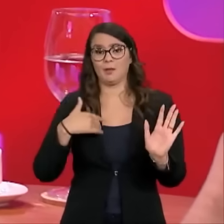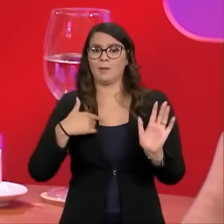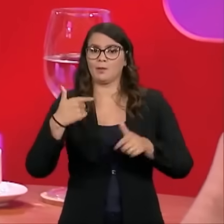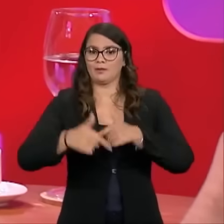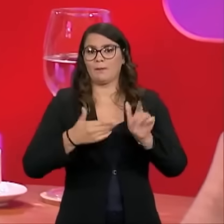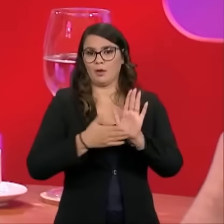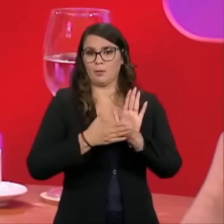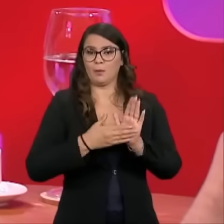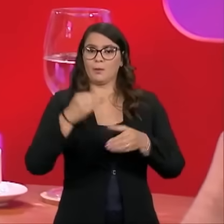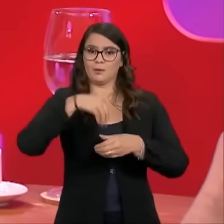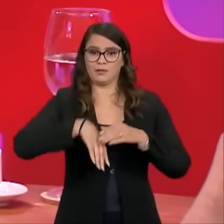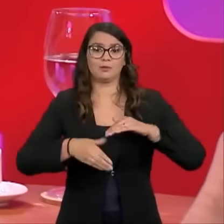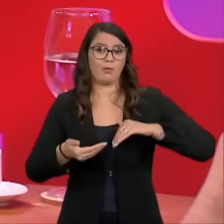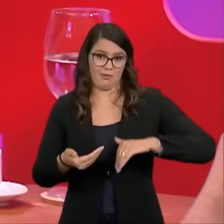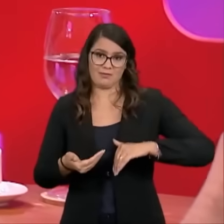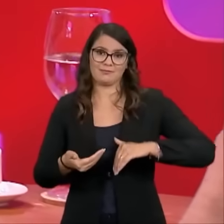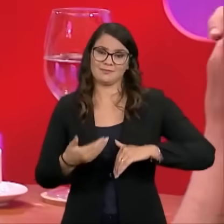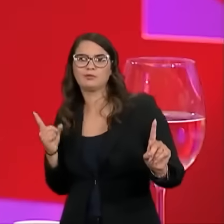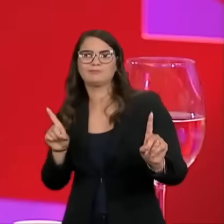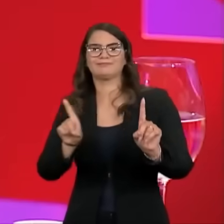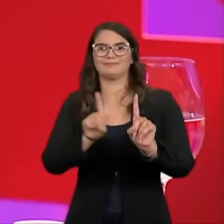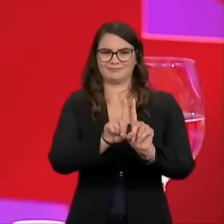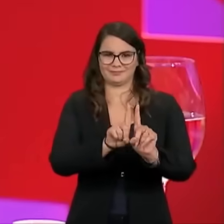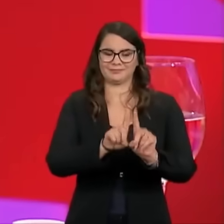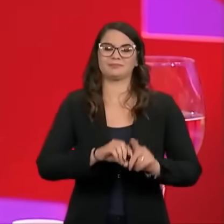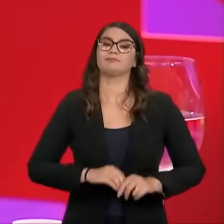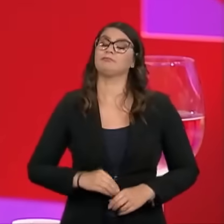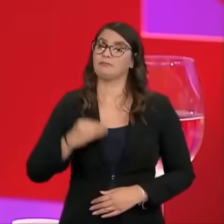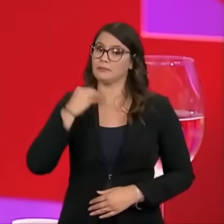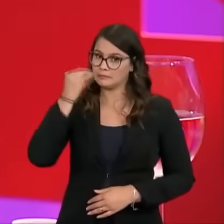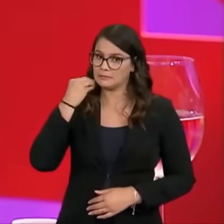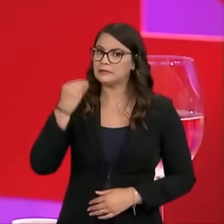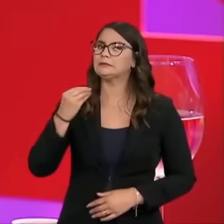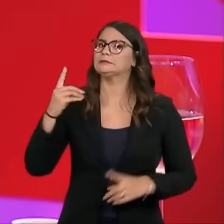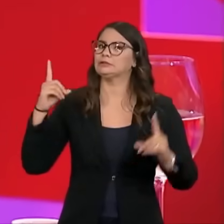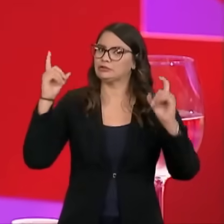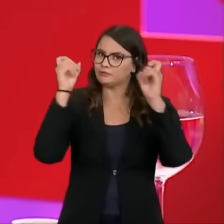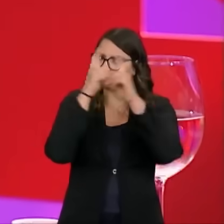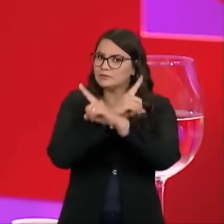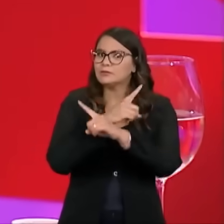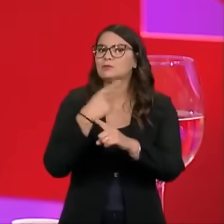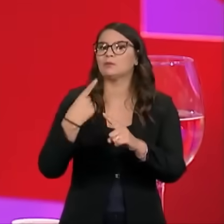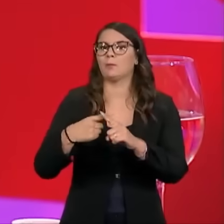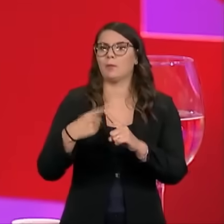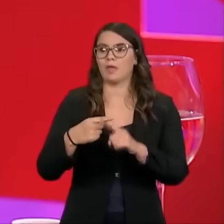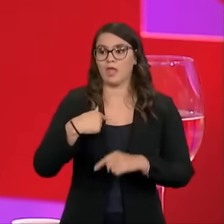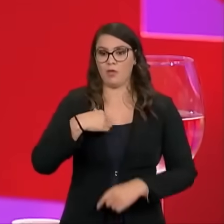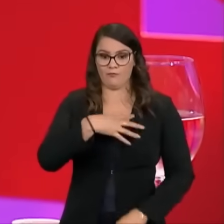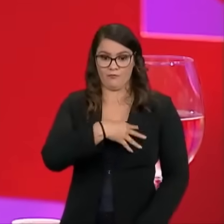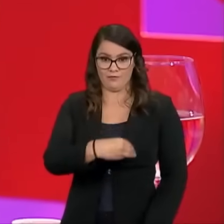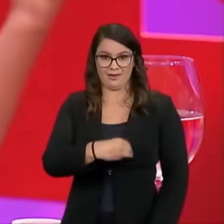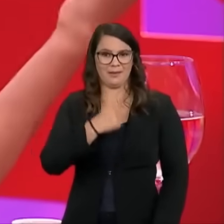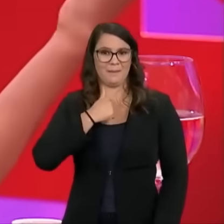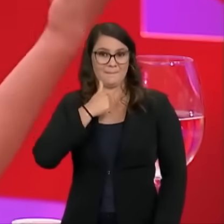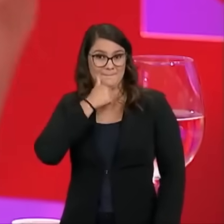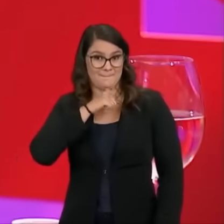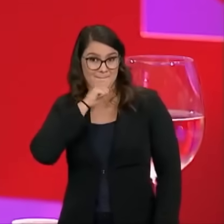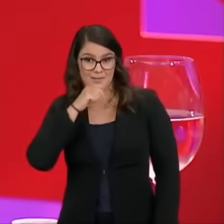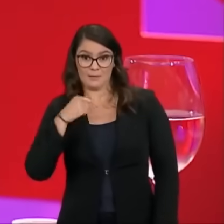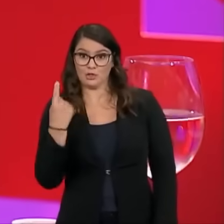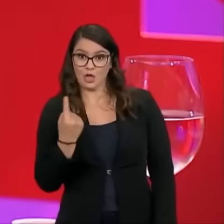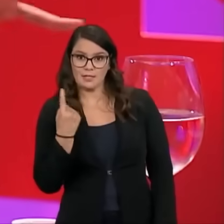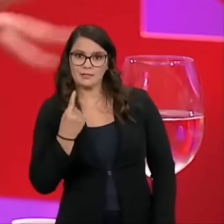a fazer dentro do Congresso Nacional então eu devo muito a minha mãe foi uma experiência muito dura porque Eu sou filha de mãe solo minha mãe sempre foi o meu